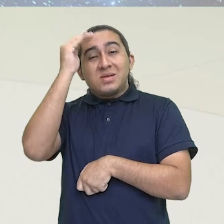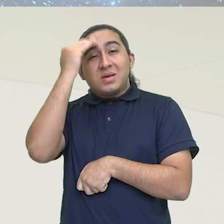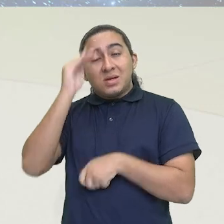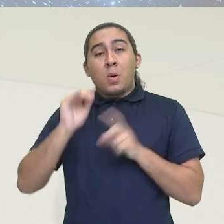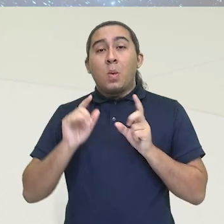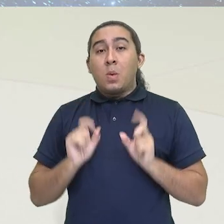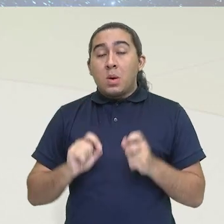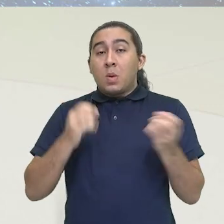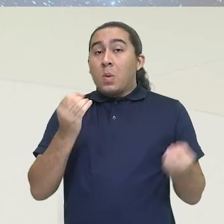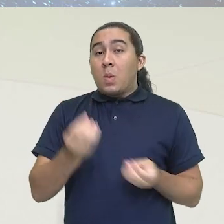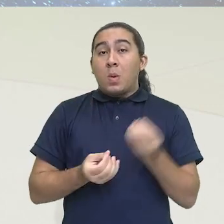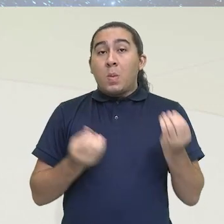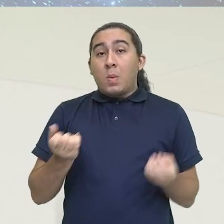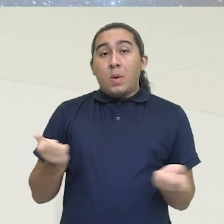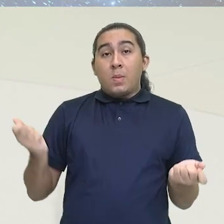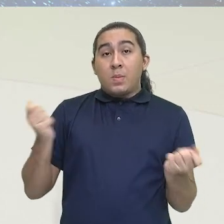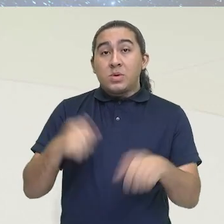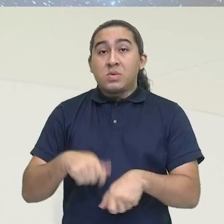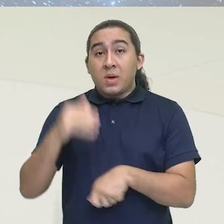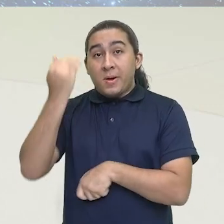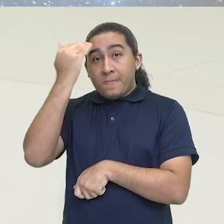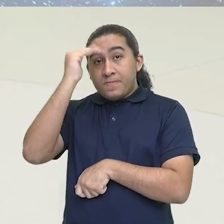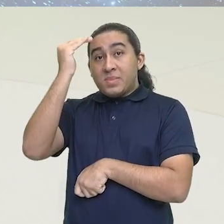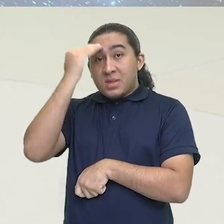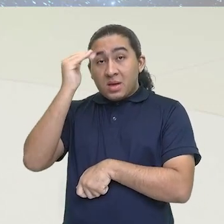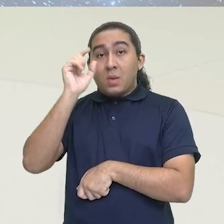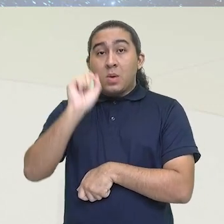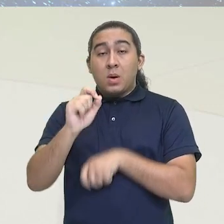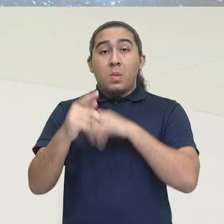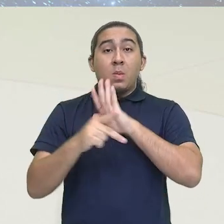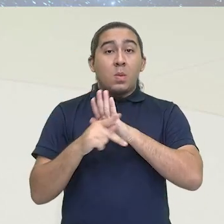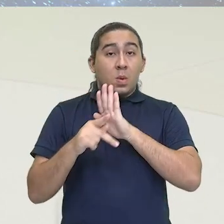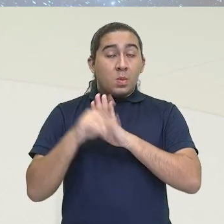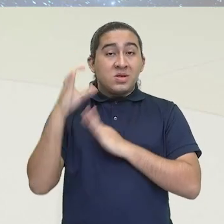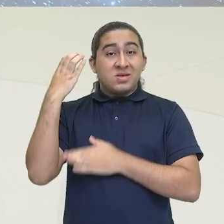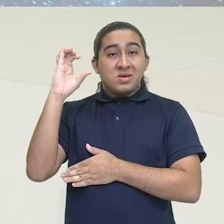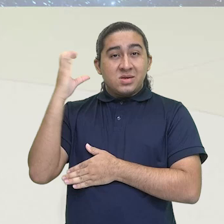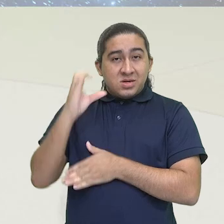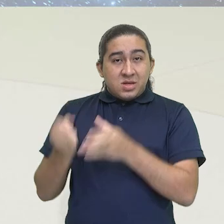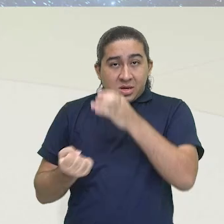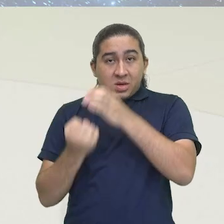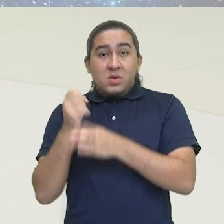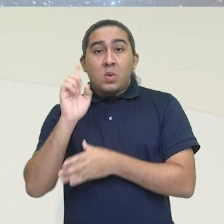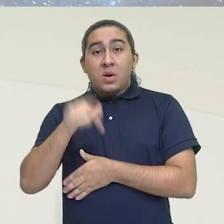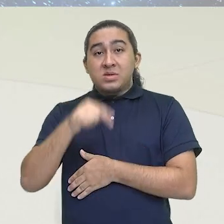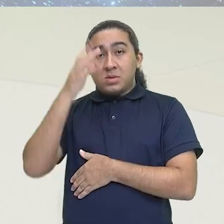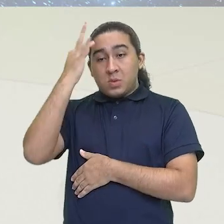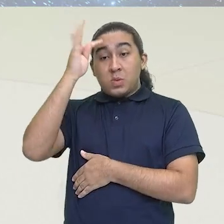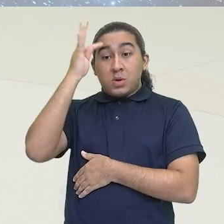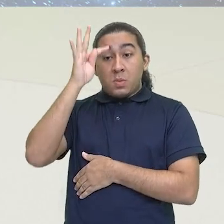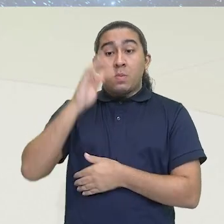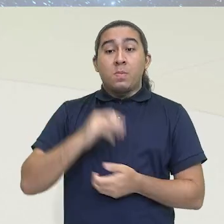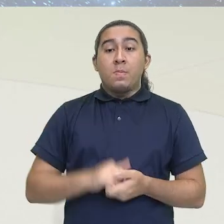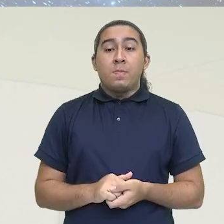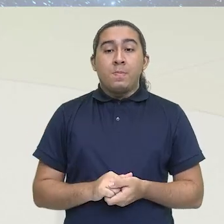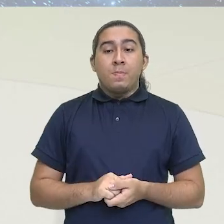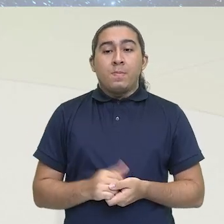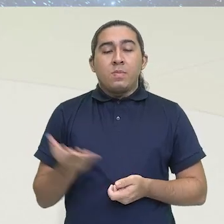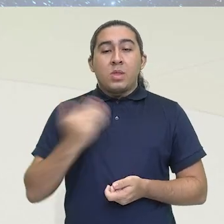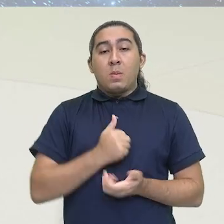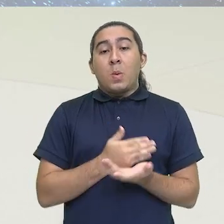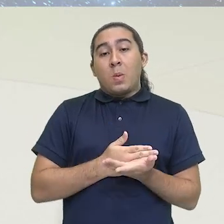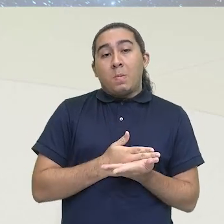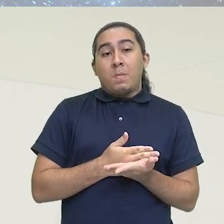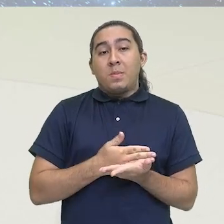que forma eles podem compreender o entendimento do cientista que criou aquela teoria. Então, vamos começar um